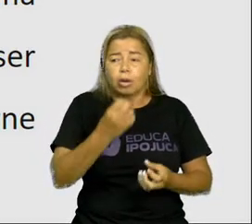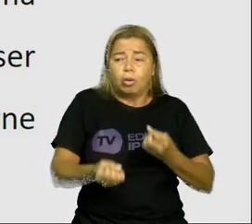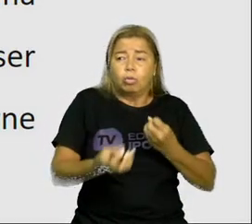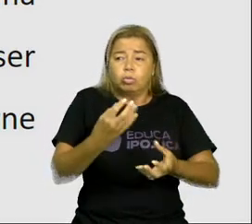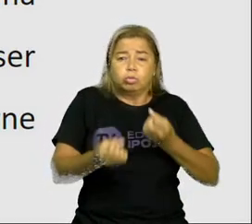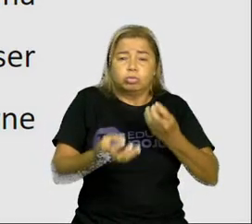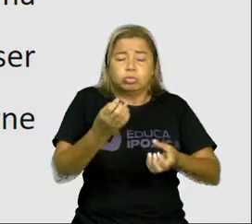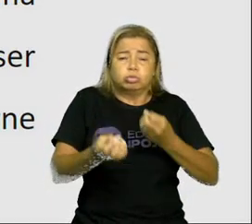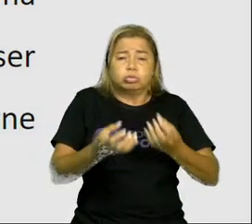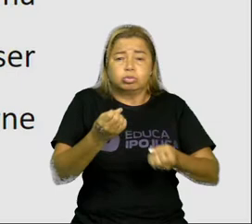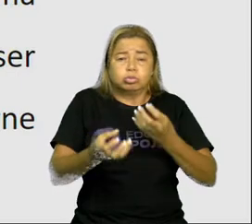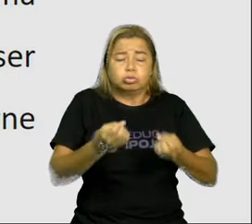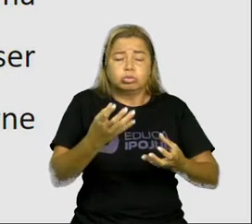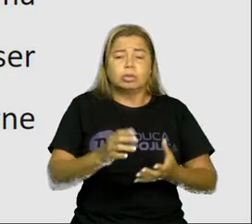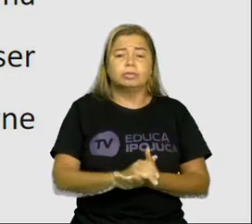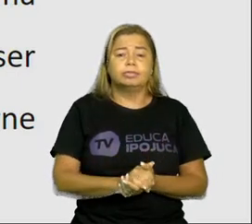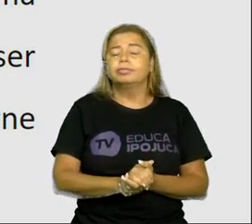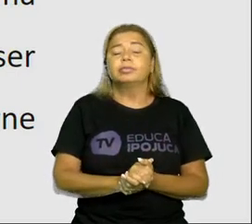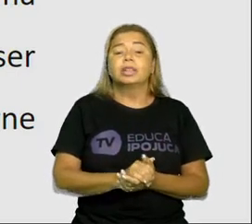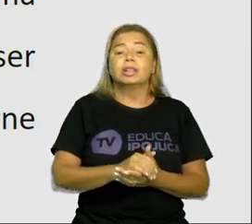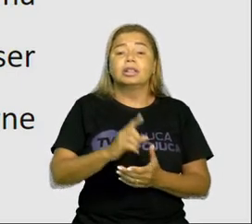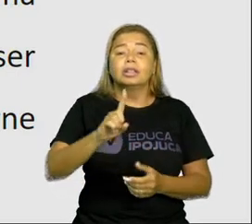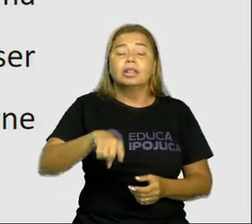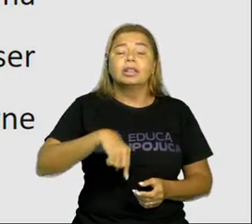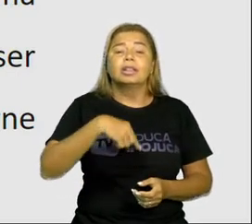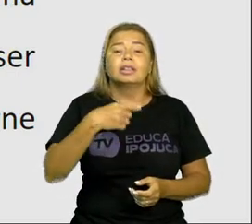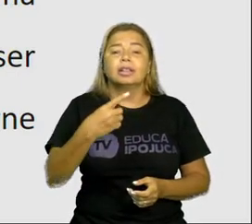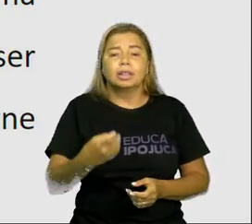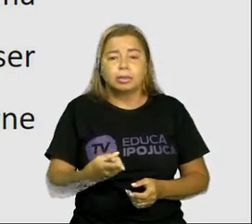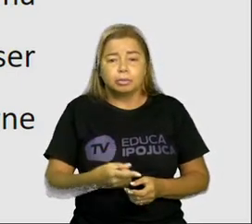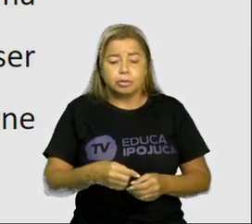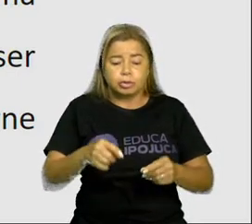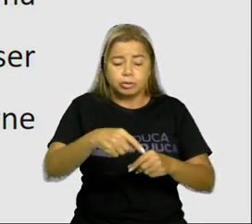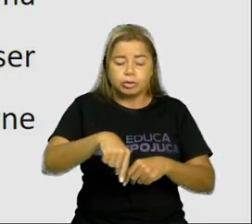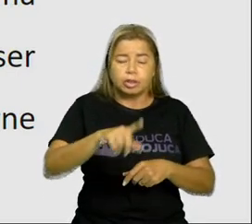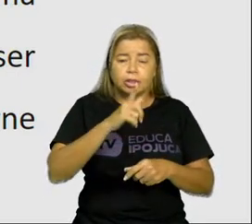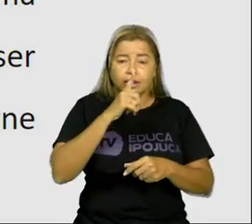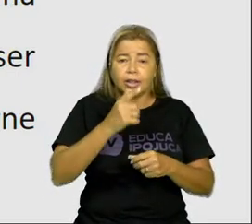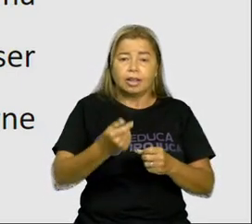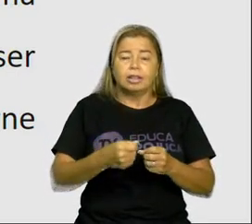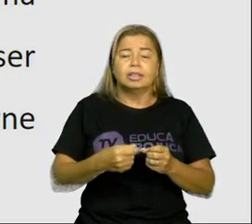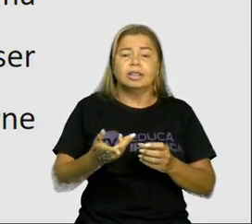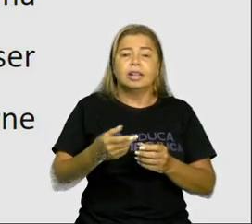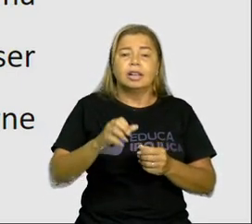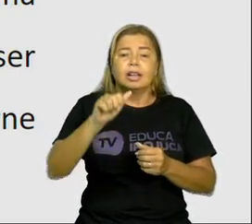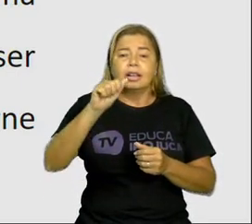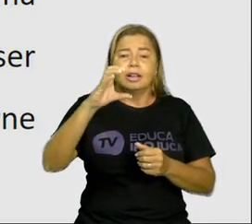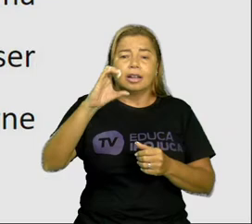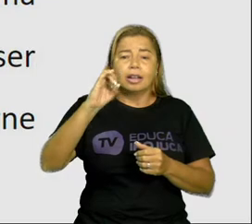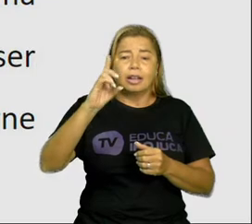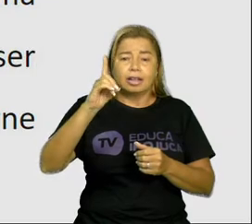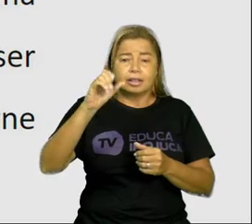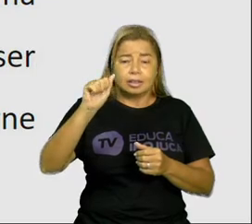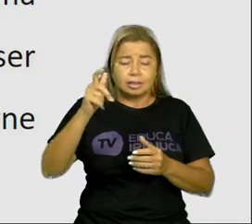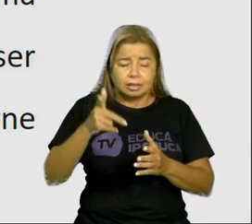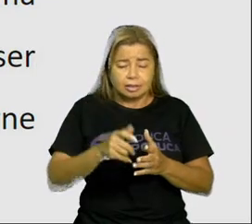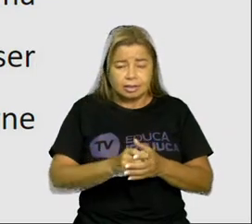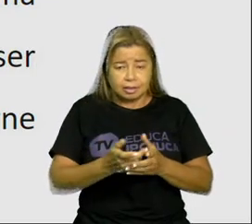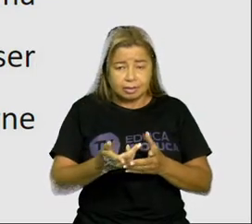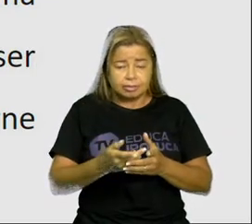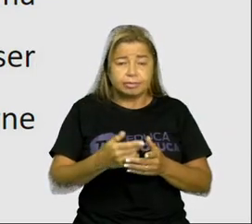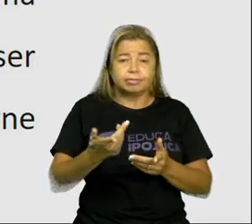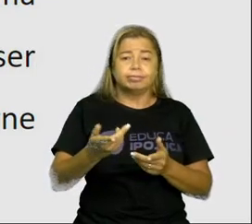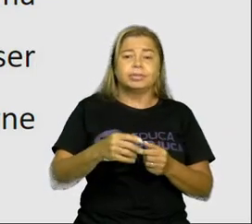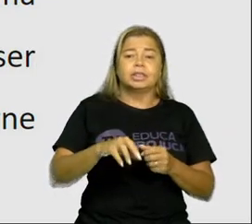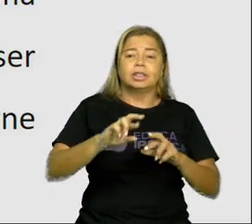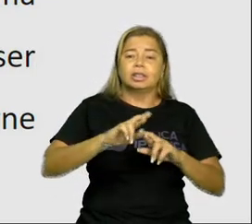para a retirada da gordura. Depois passa um bom tempo de molho em uma solução ácida ou alcalina, que é o